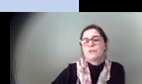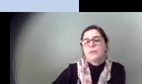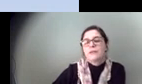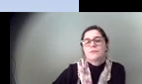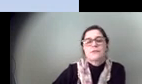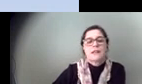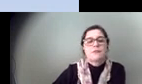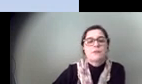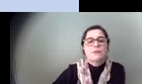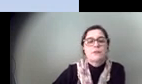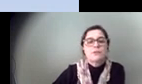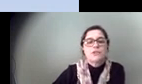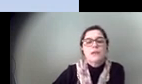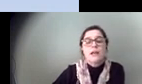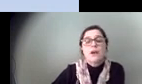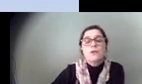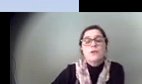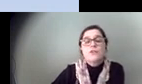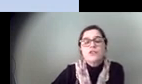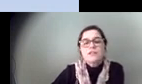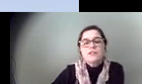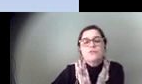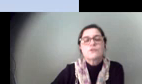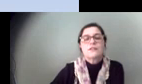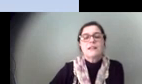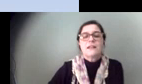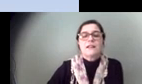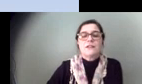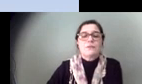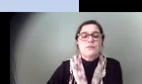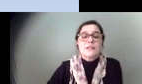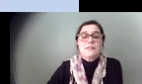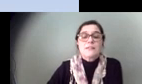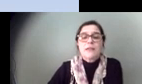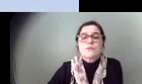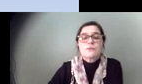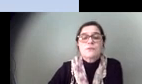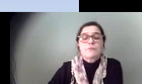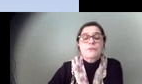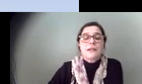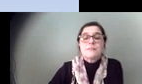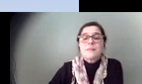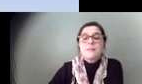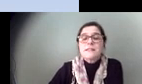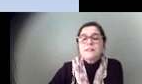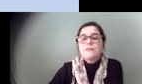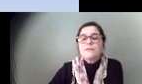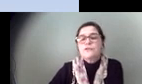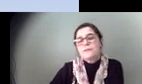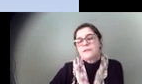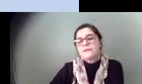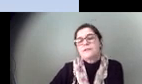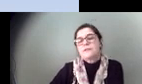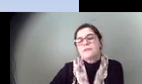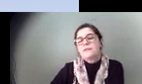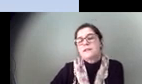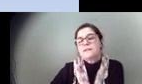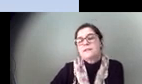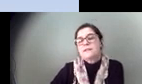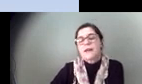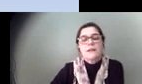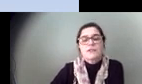de instrumentos, né? Que vão permitir o quê? Os registros, né? E os aspectos específicos de observação